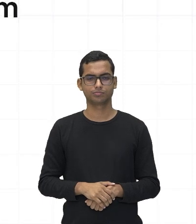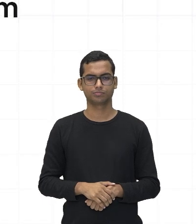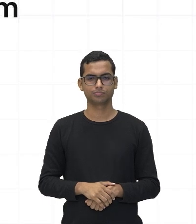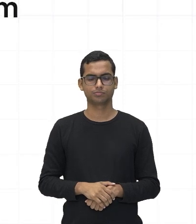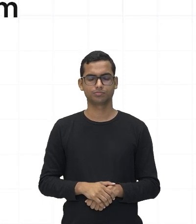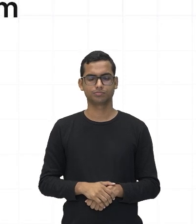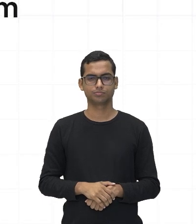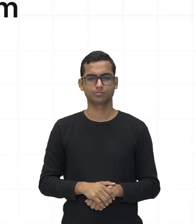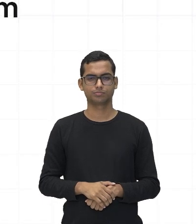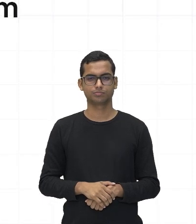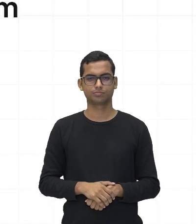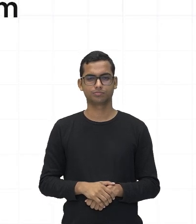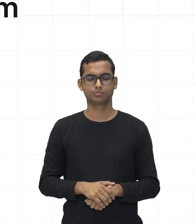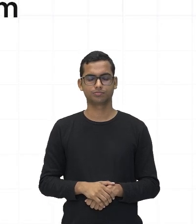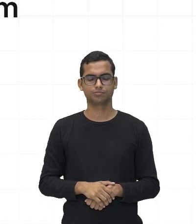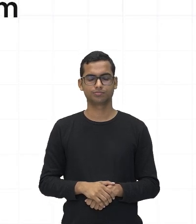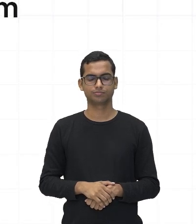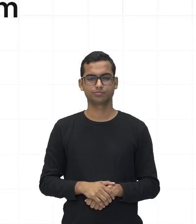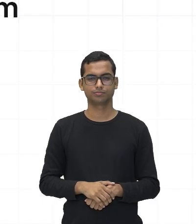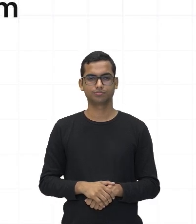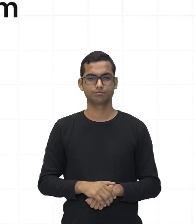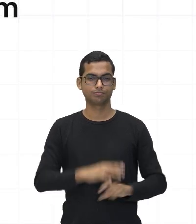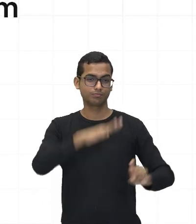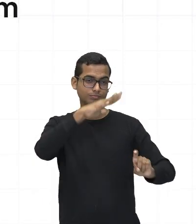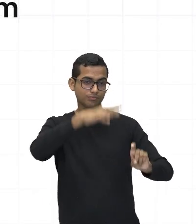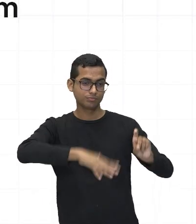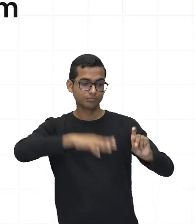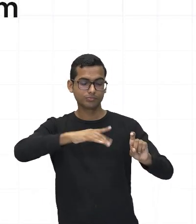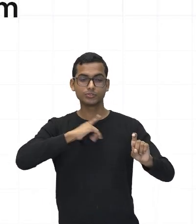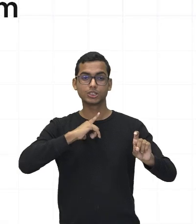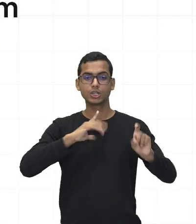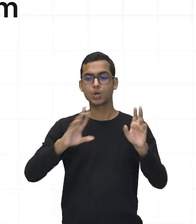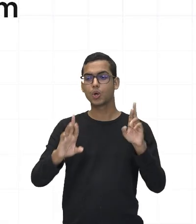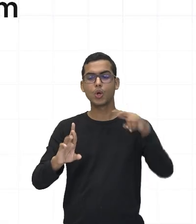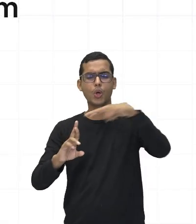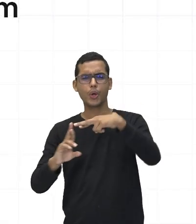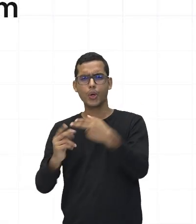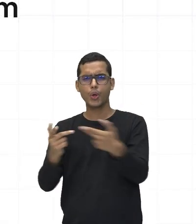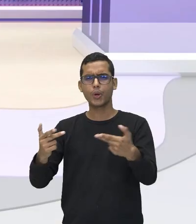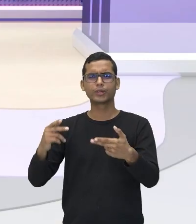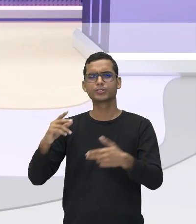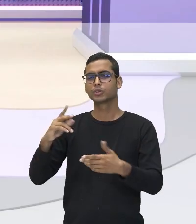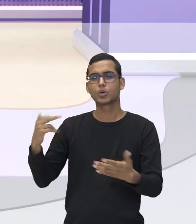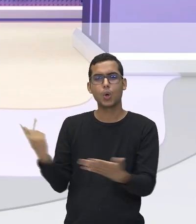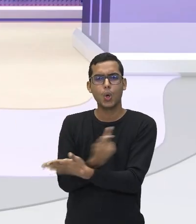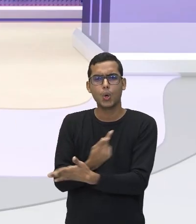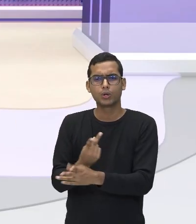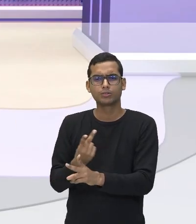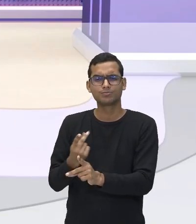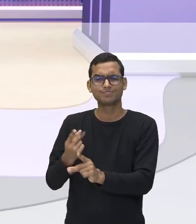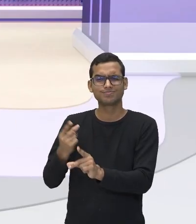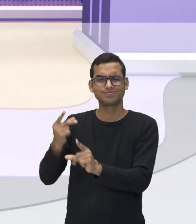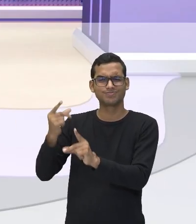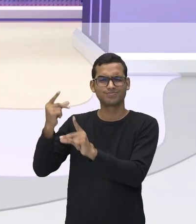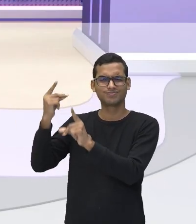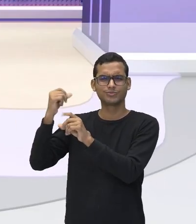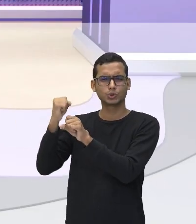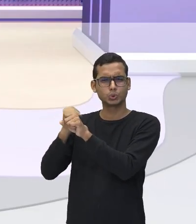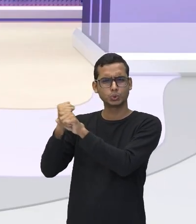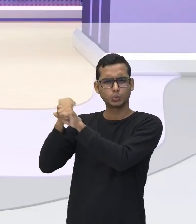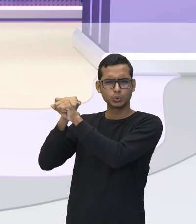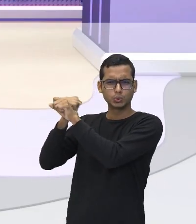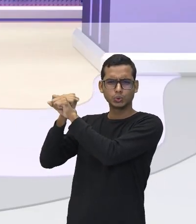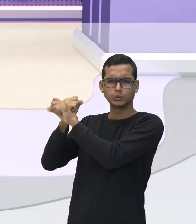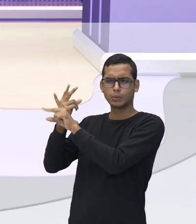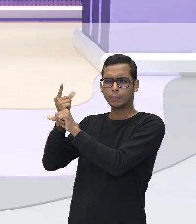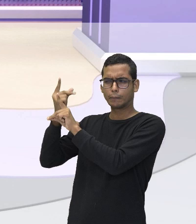mitos, eles fazem referência a algo que aconteceu há muitos anos atrás, há milhares de anos